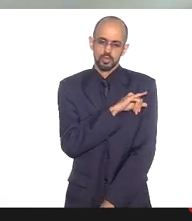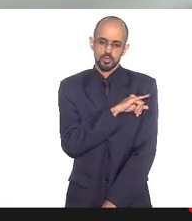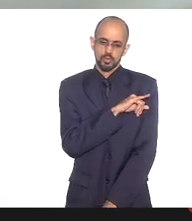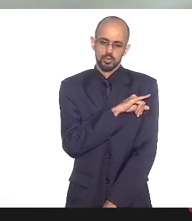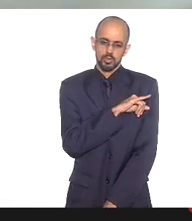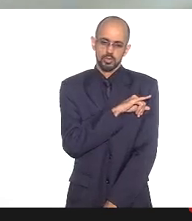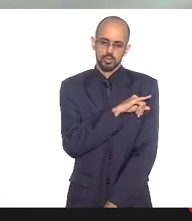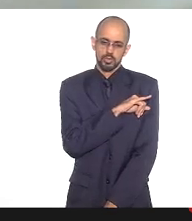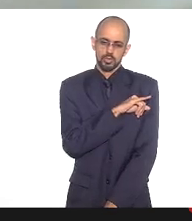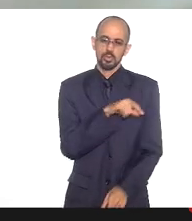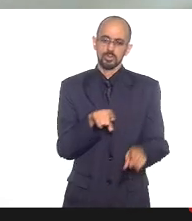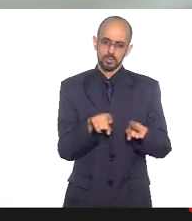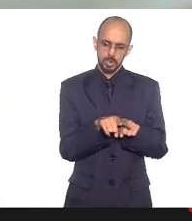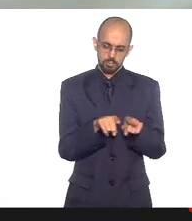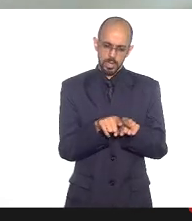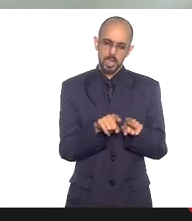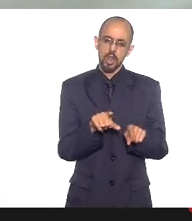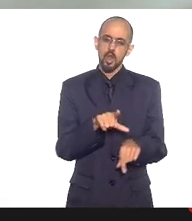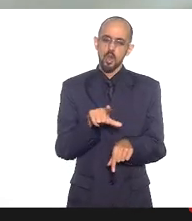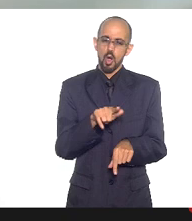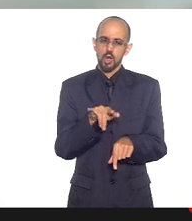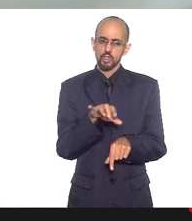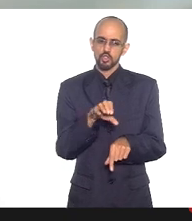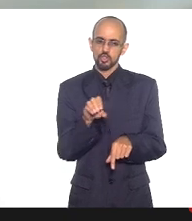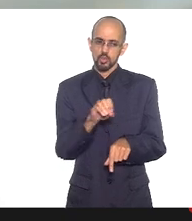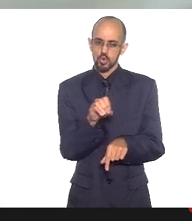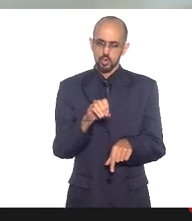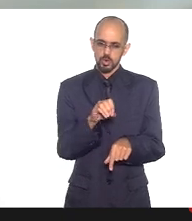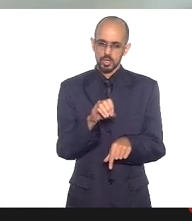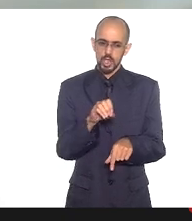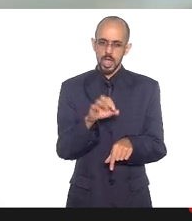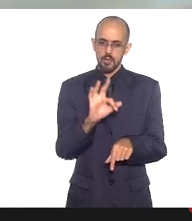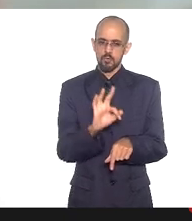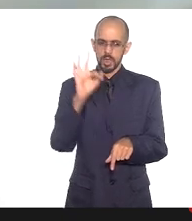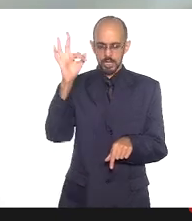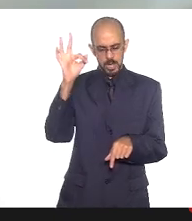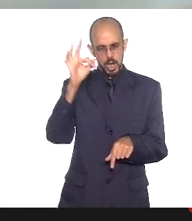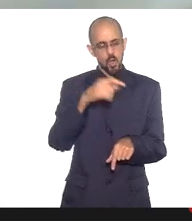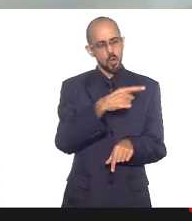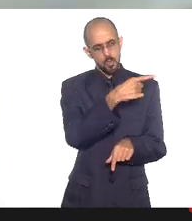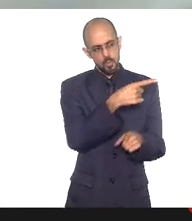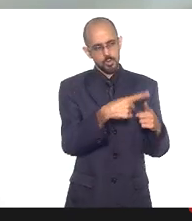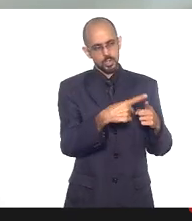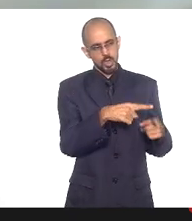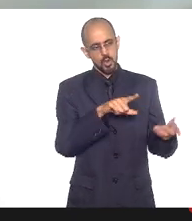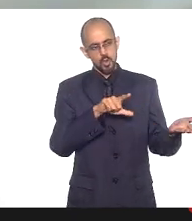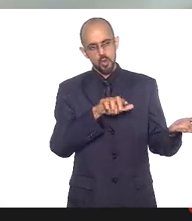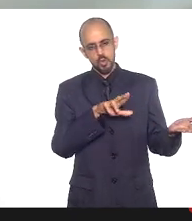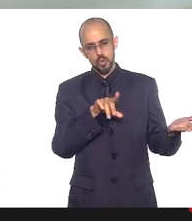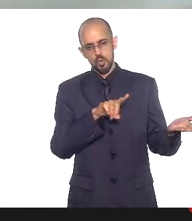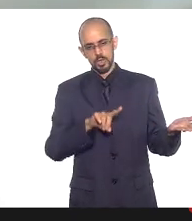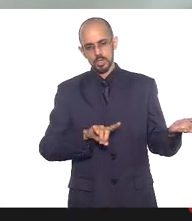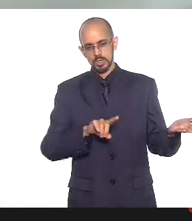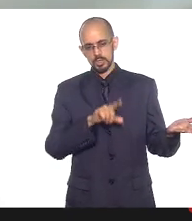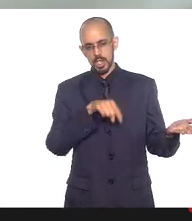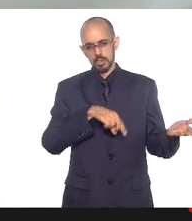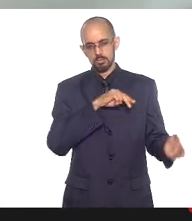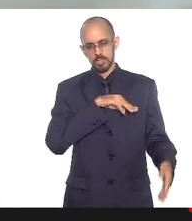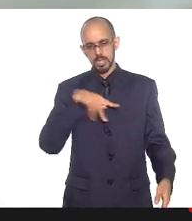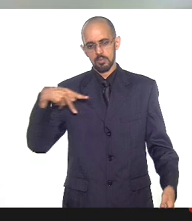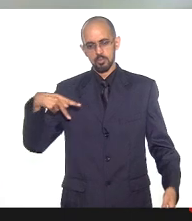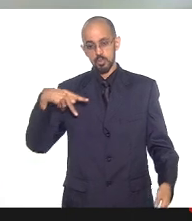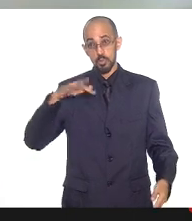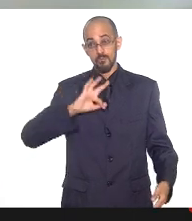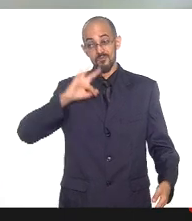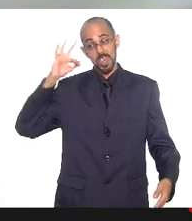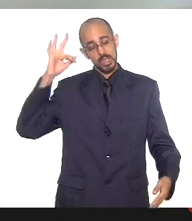à União. Né? O procurador doutor Luiz Cláudio representa aqui a União, porque ele é o Ministério Público Federal.